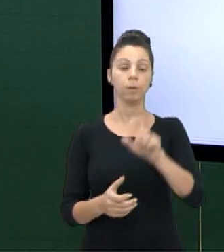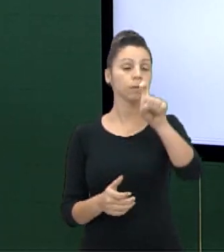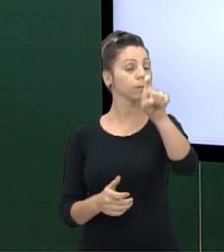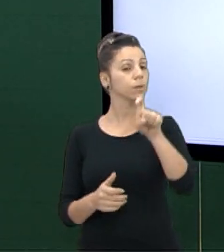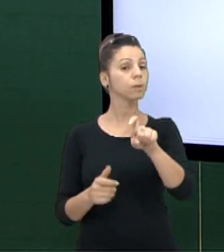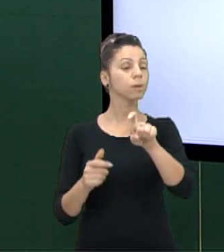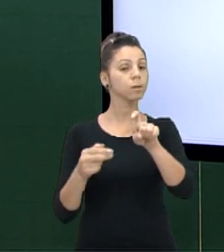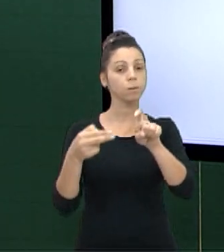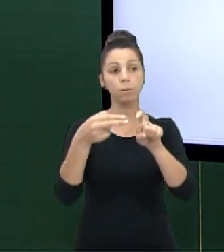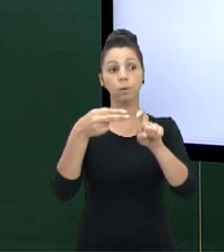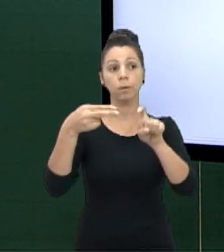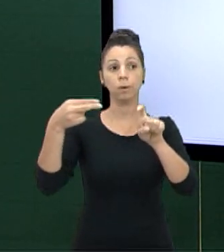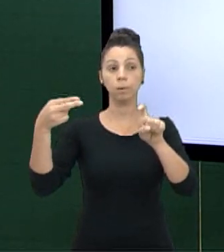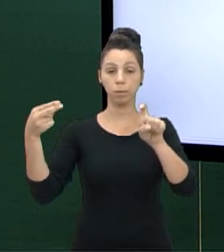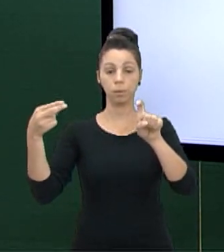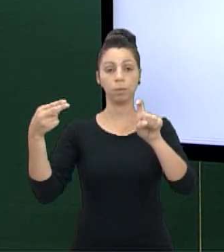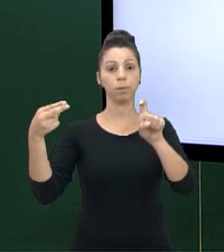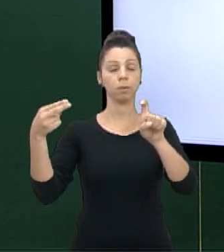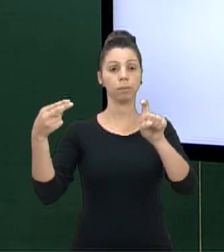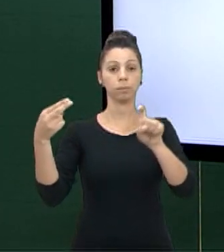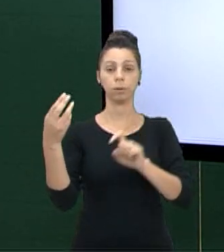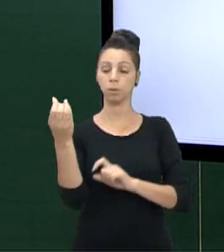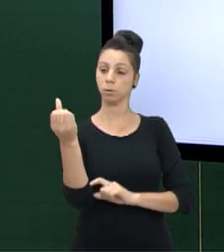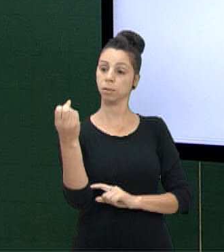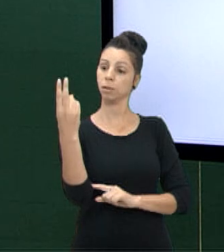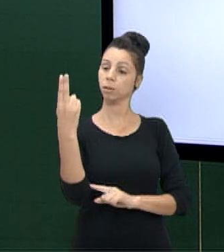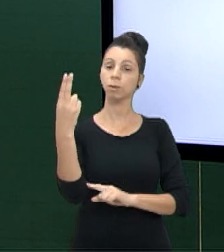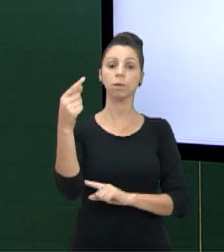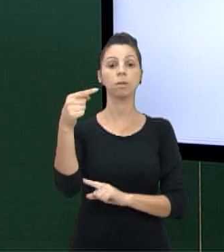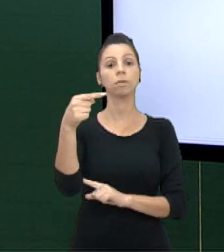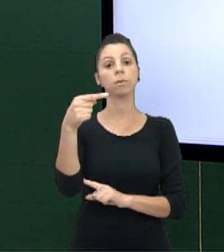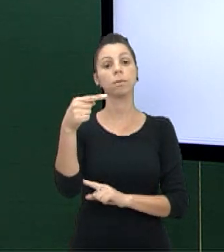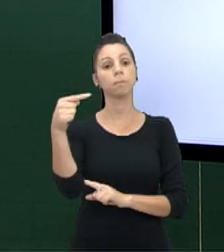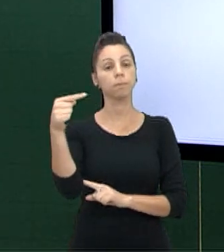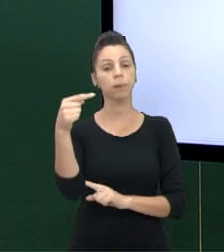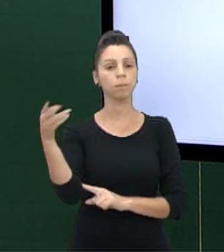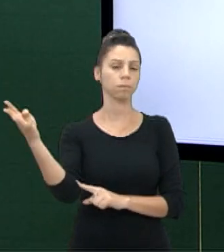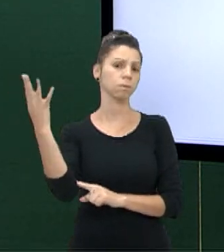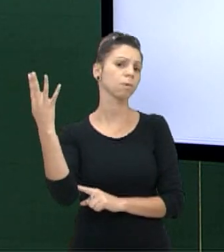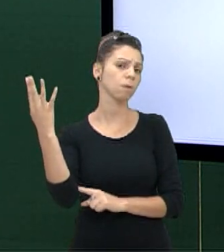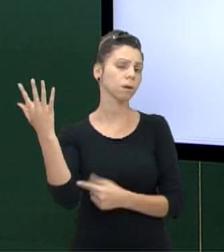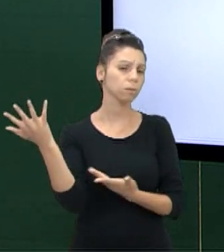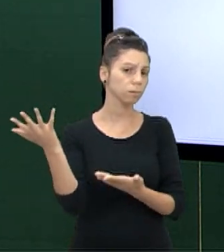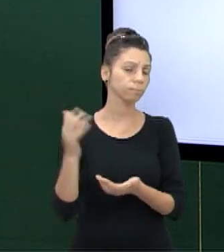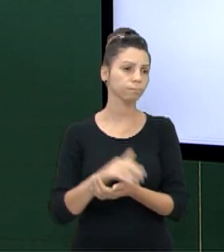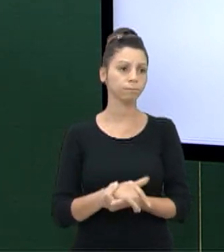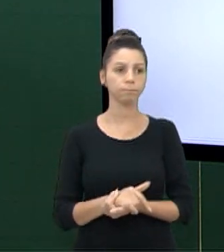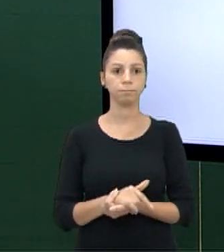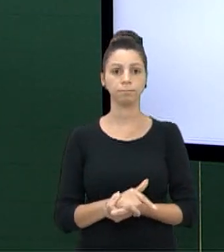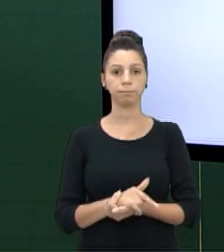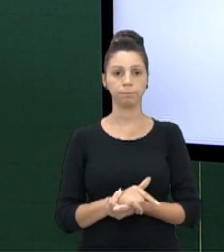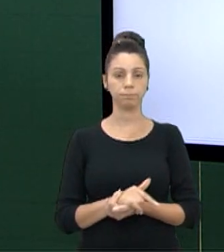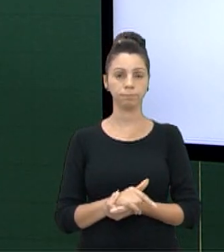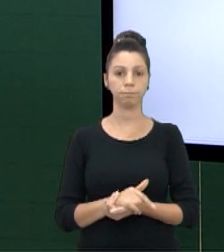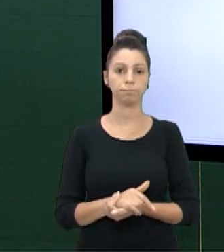será igual a 62 menos 4. Vamos lá. Quanto deu?